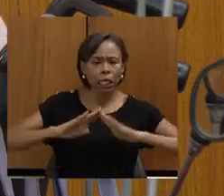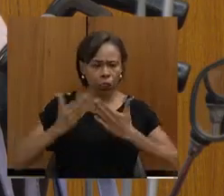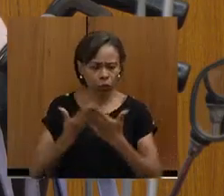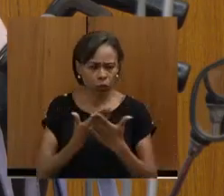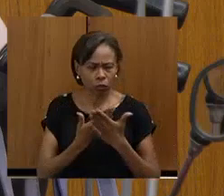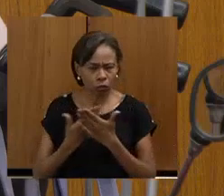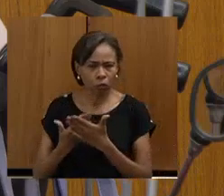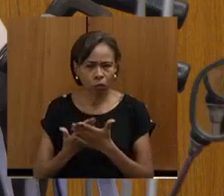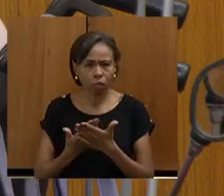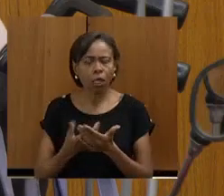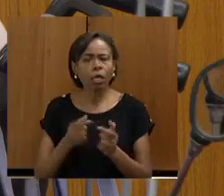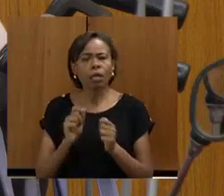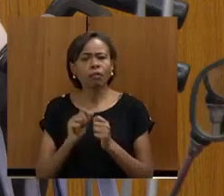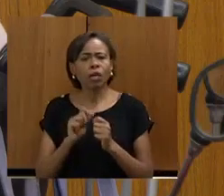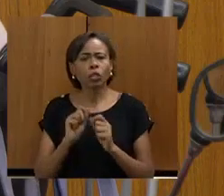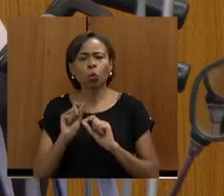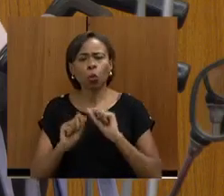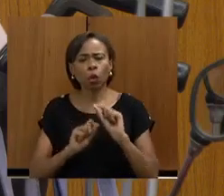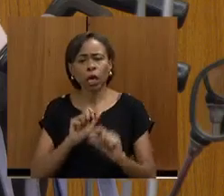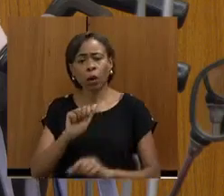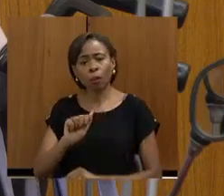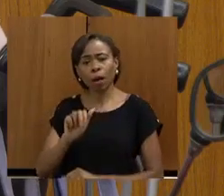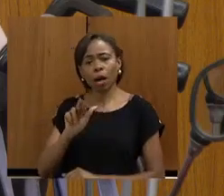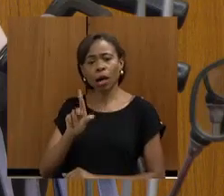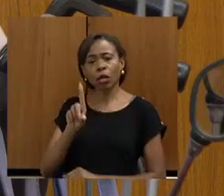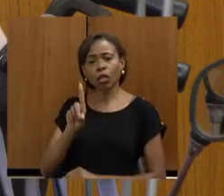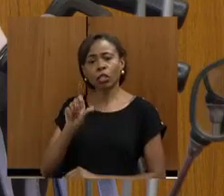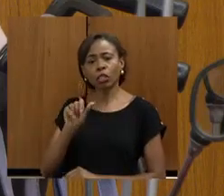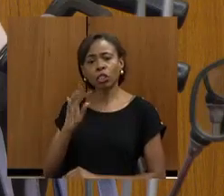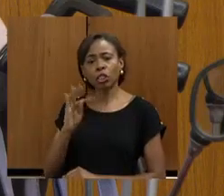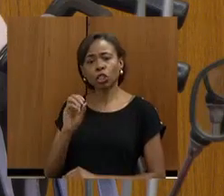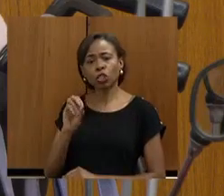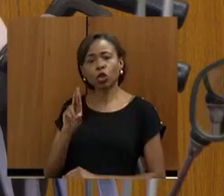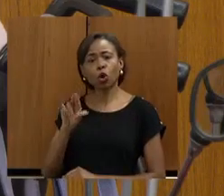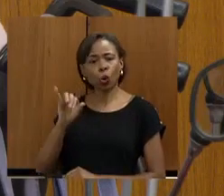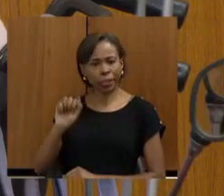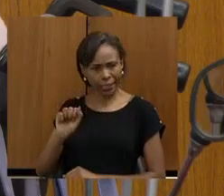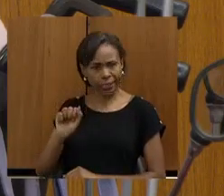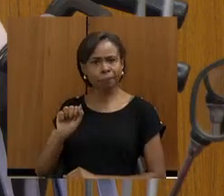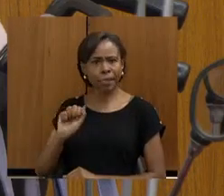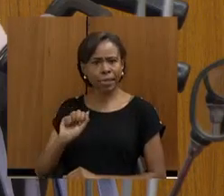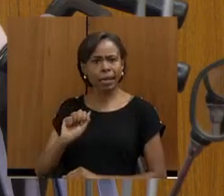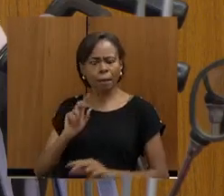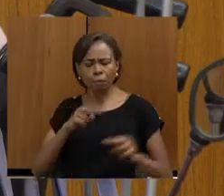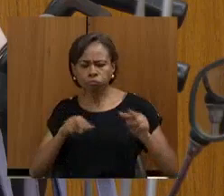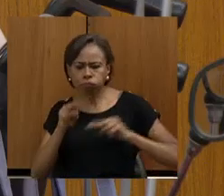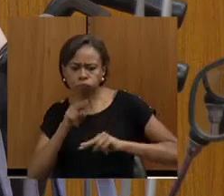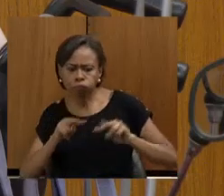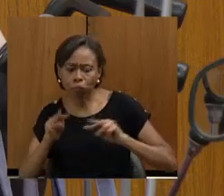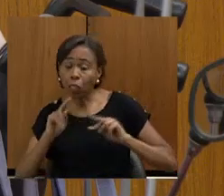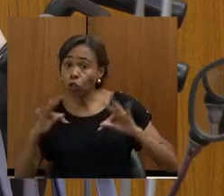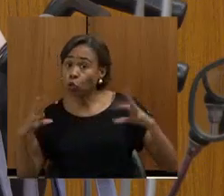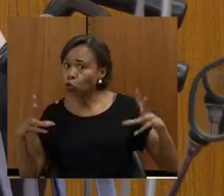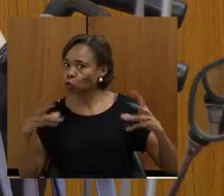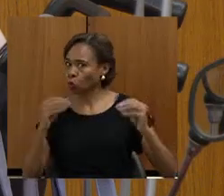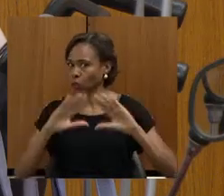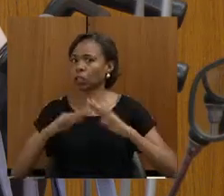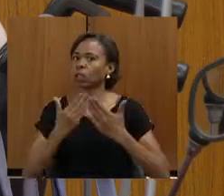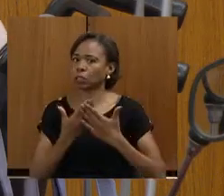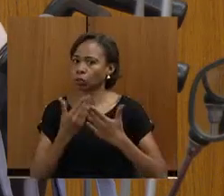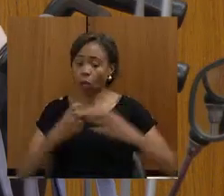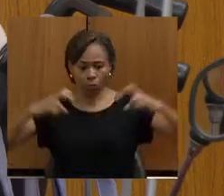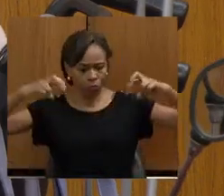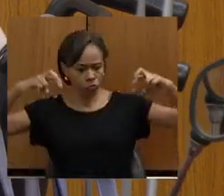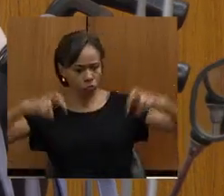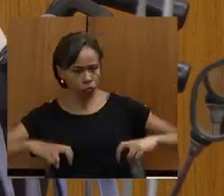uma auditoria em todas as escolas, a partir disso, a gente sentar com quem vive a educação